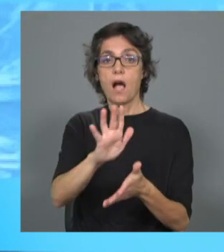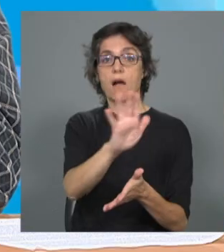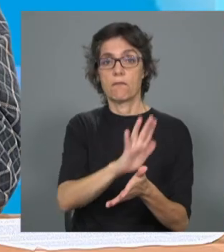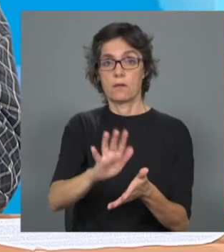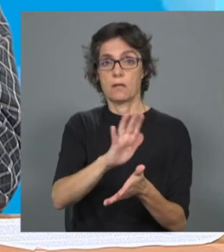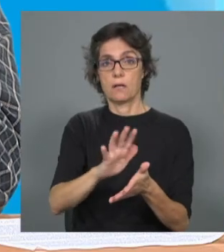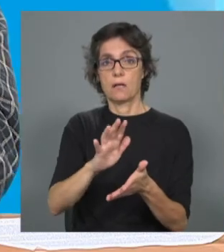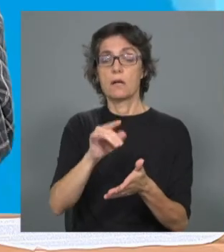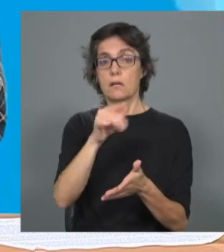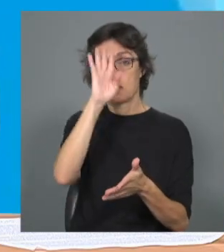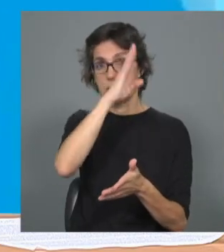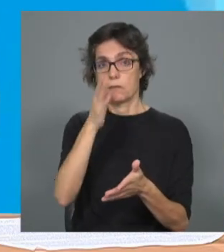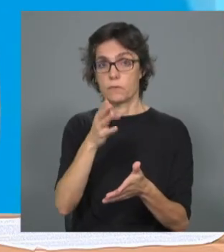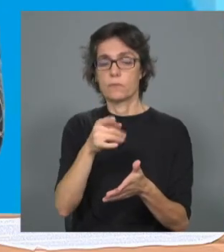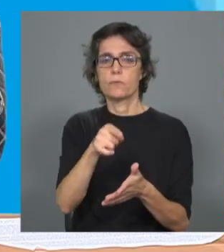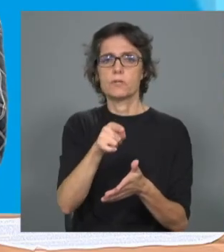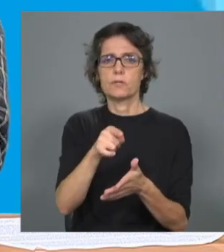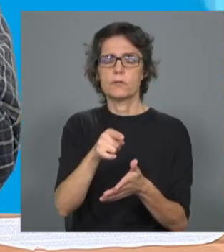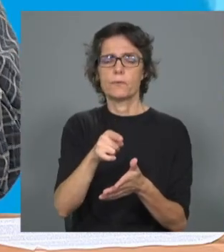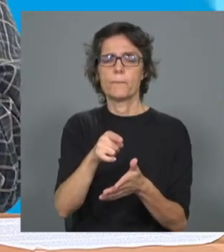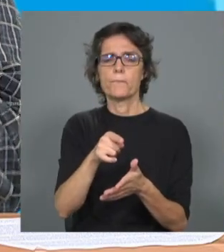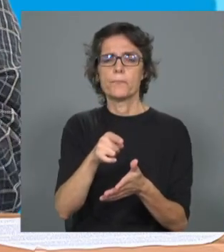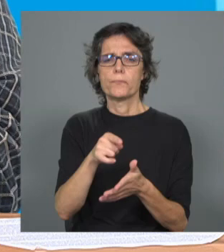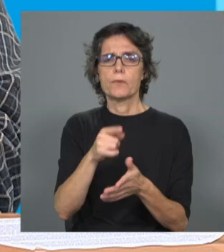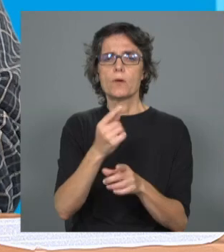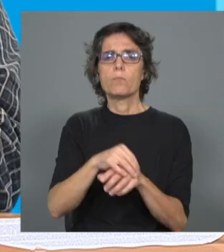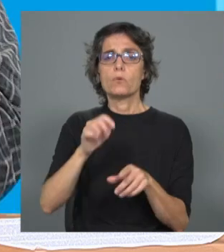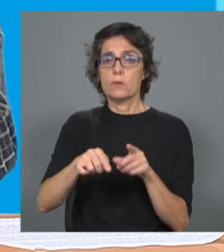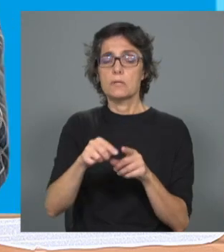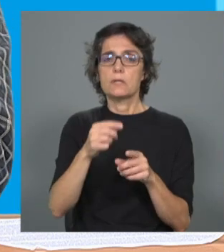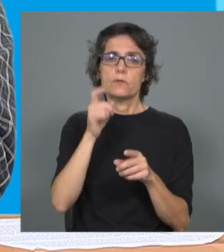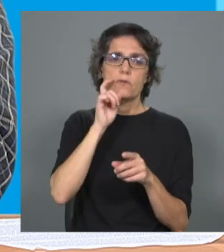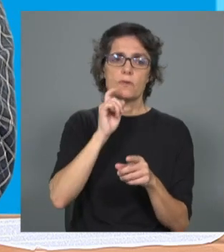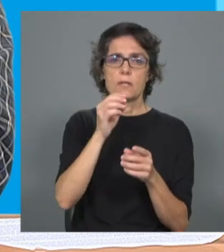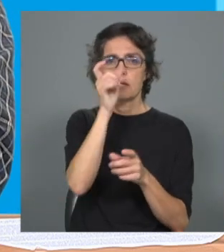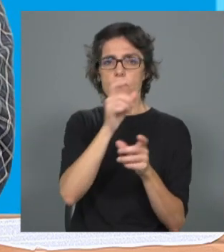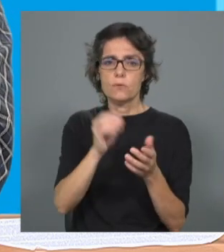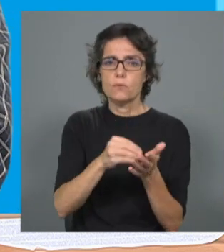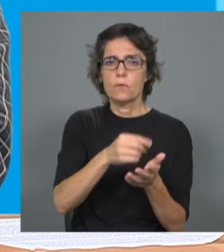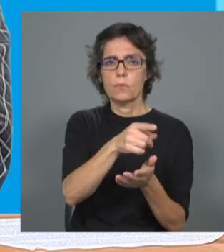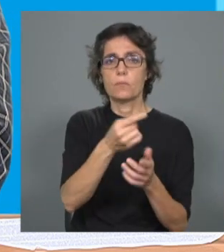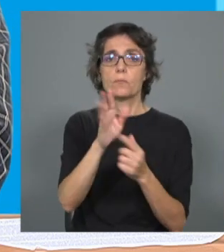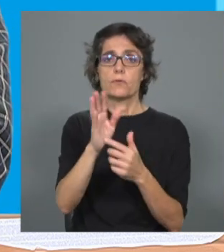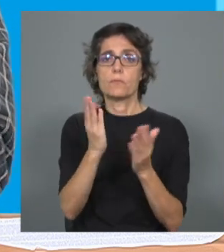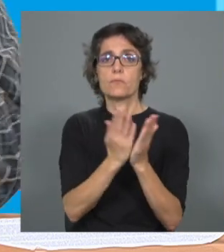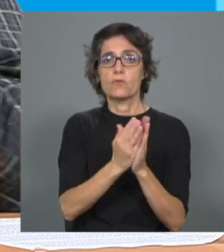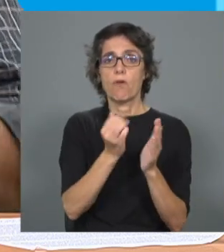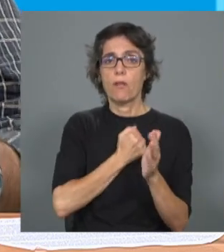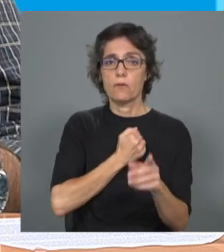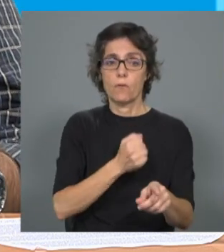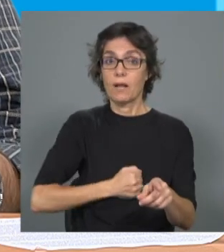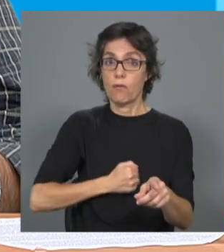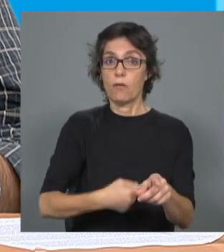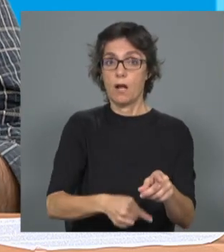O investimento é muito grande. E, nesse sentido, para a defesa do mais pobre, tem, por exemplo, as escolas católicas que não